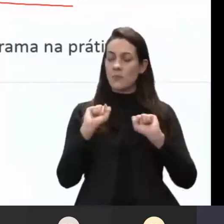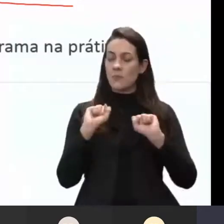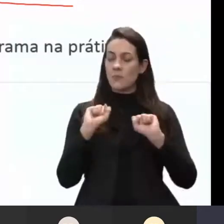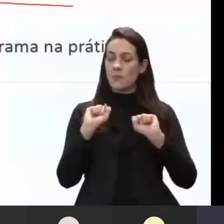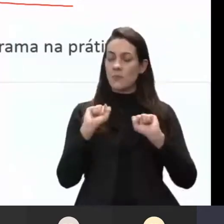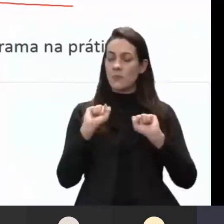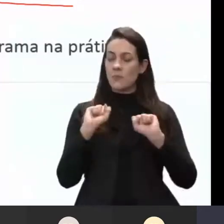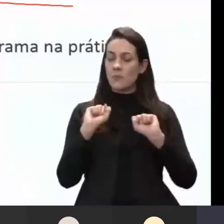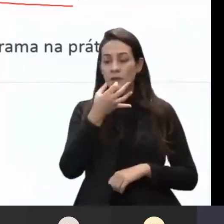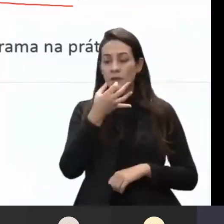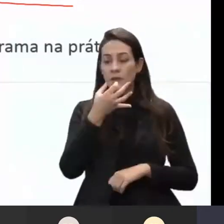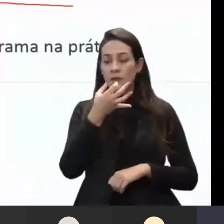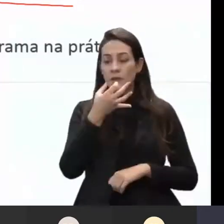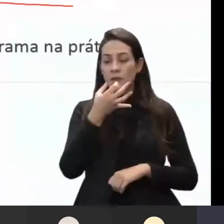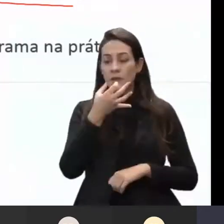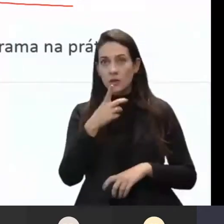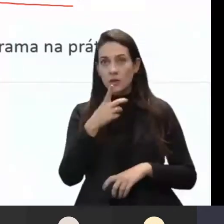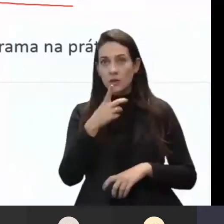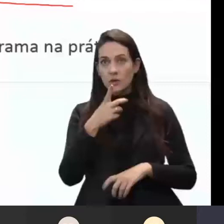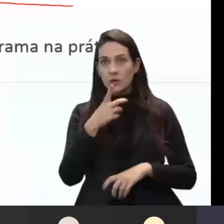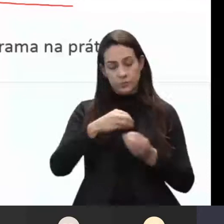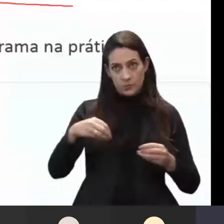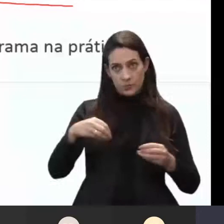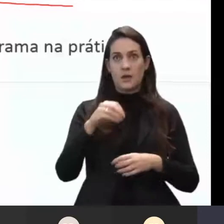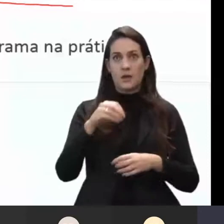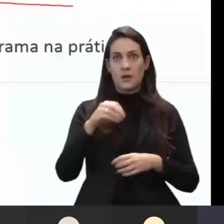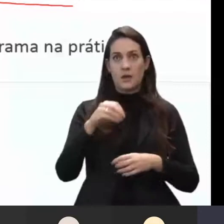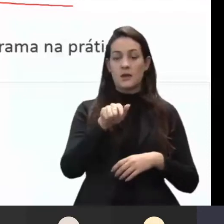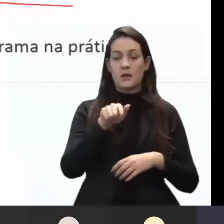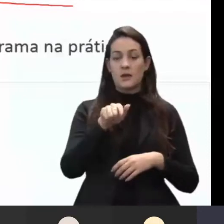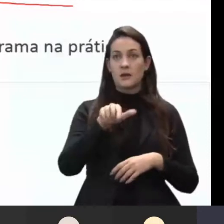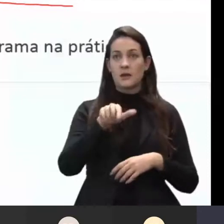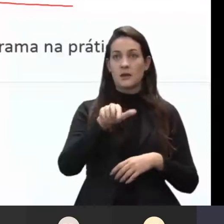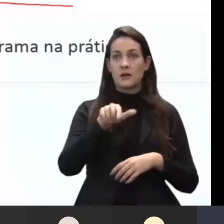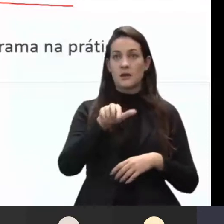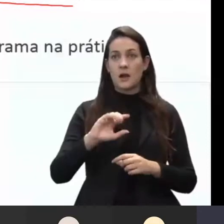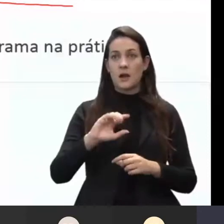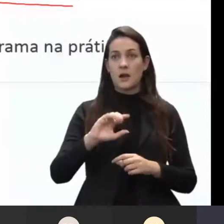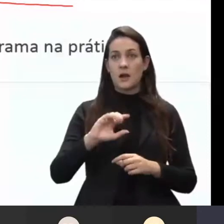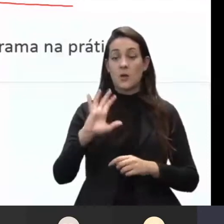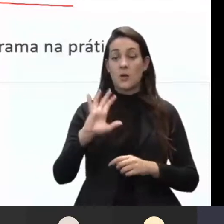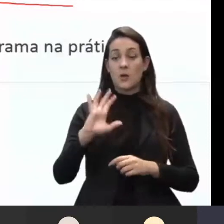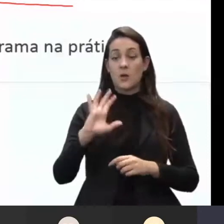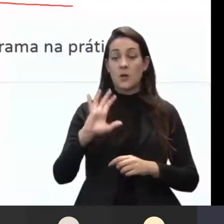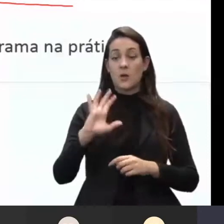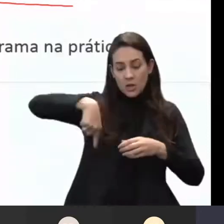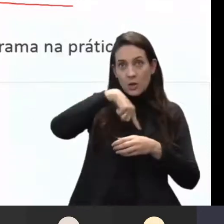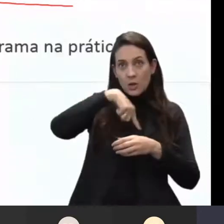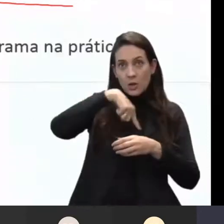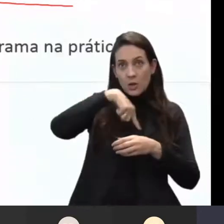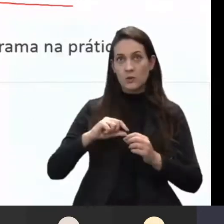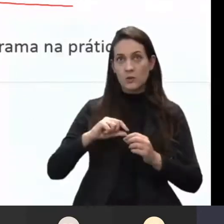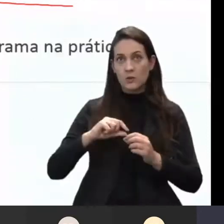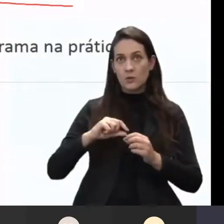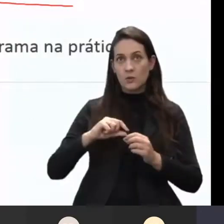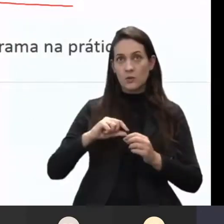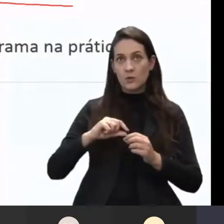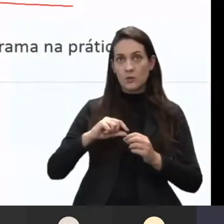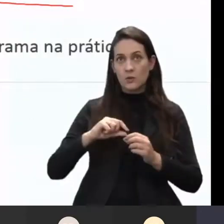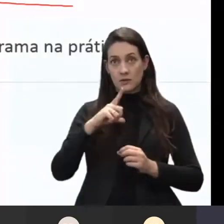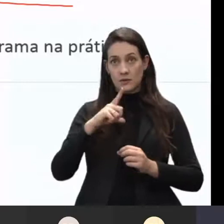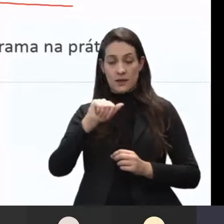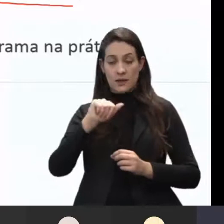antibiótico ele vai se difundindo pela área, ao redor vai formar um halo de inibição,